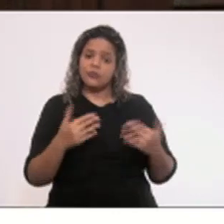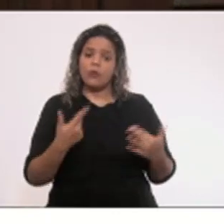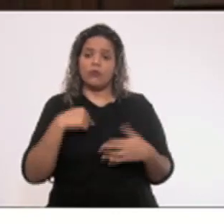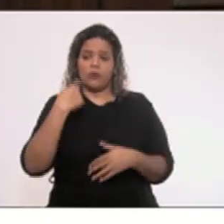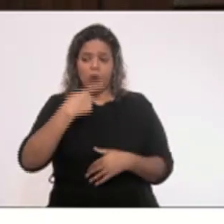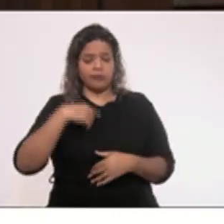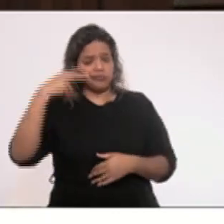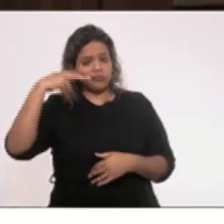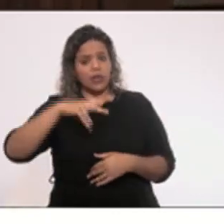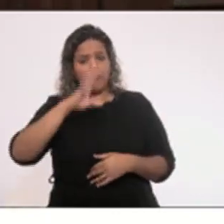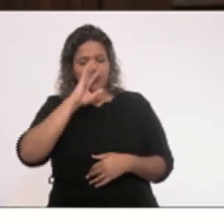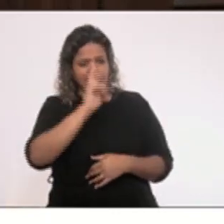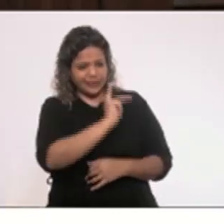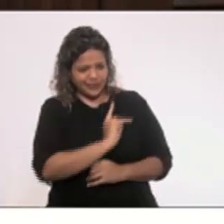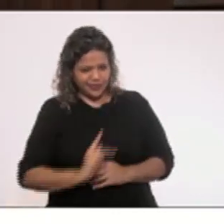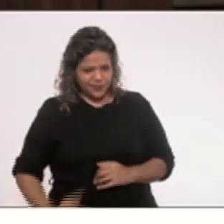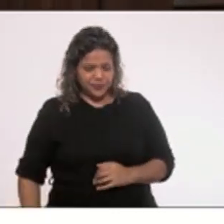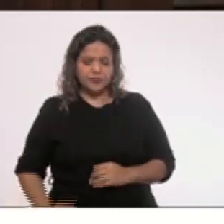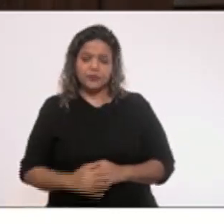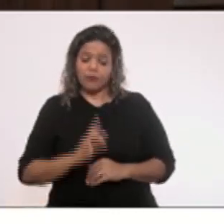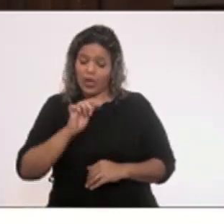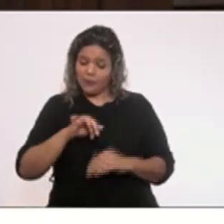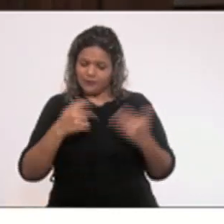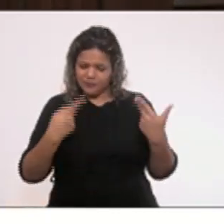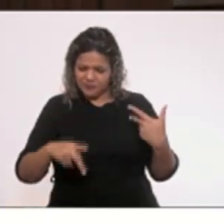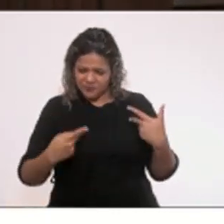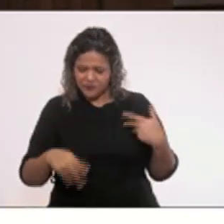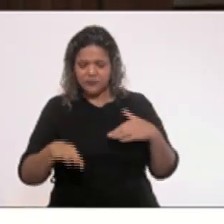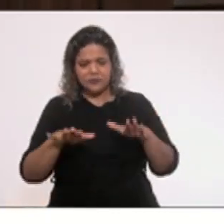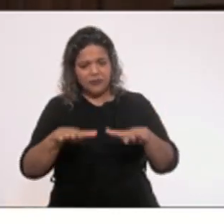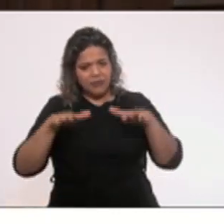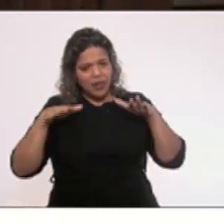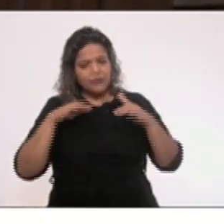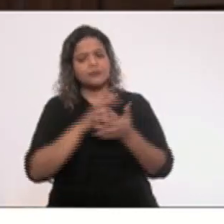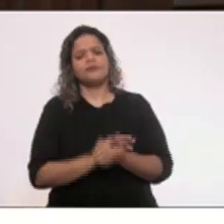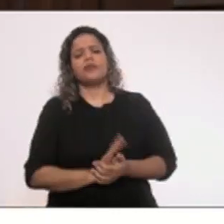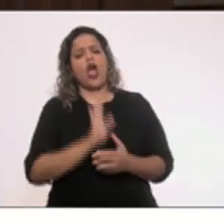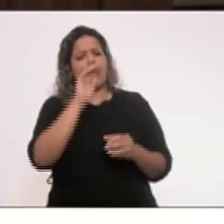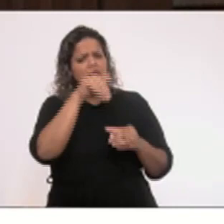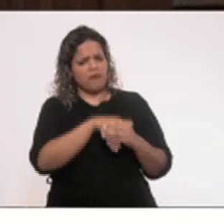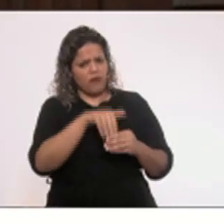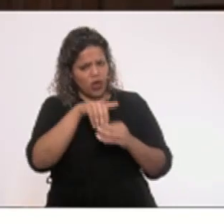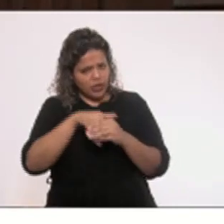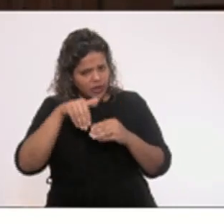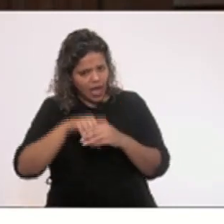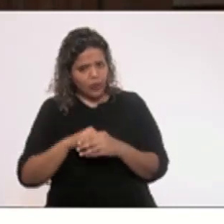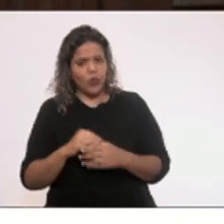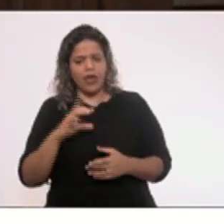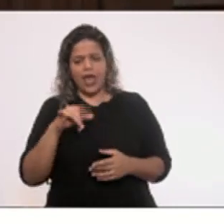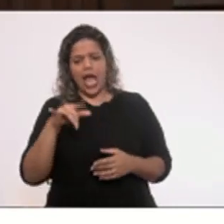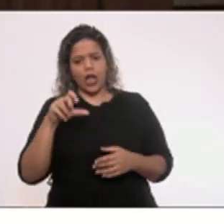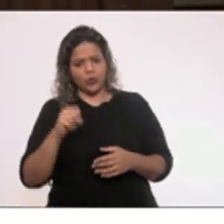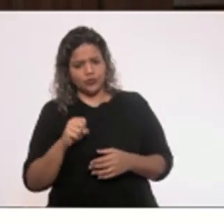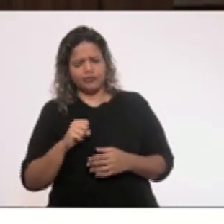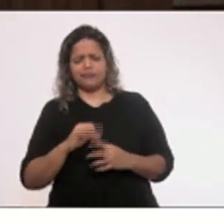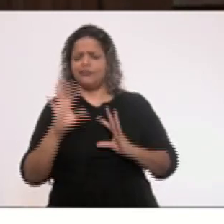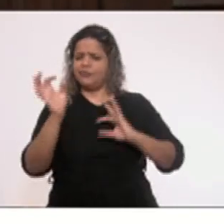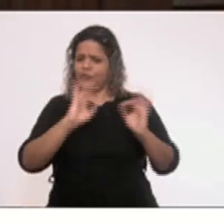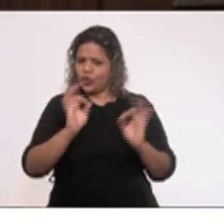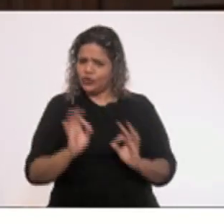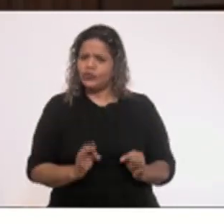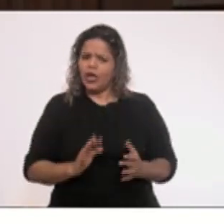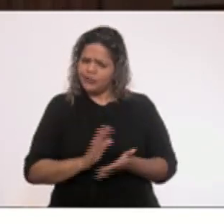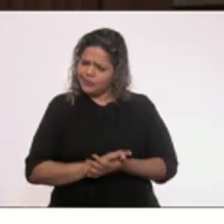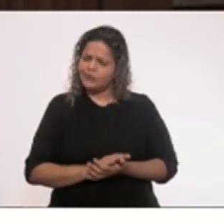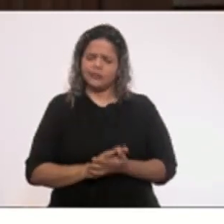nós vemos, senhor presidente, que esta casa tem votado, Carlos Mink, projetos